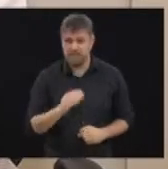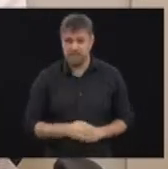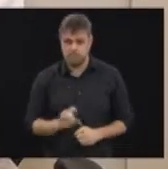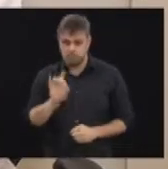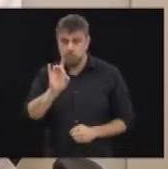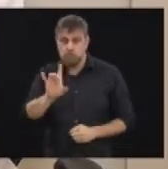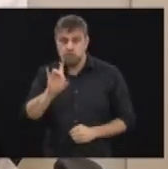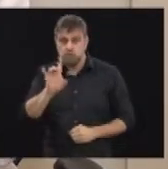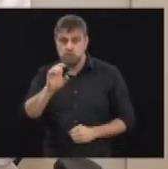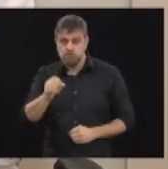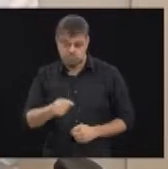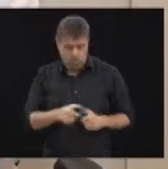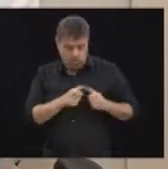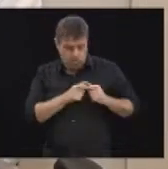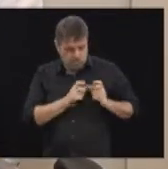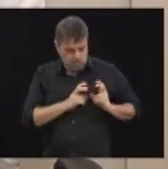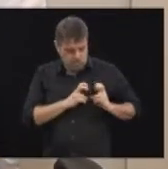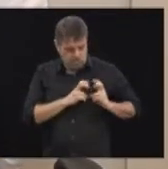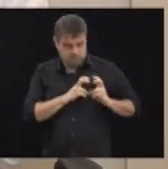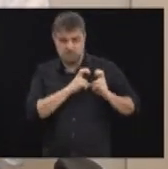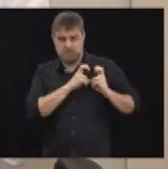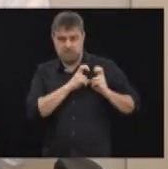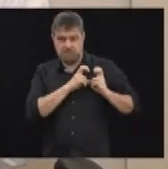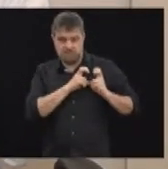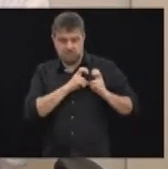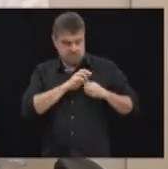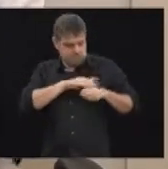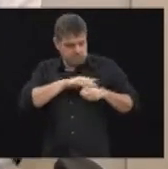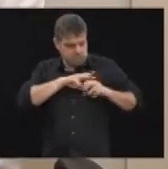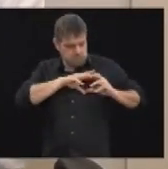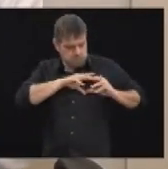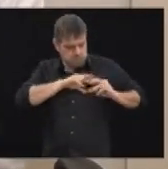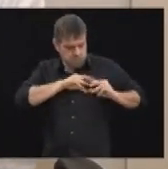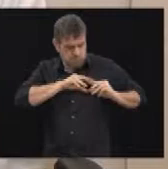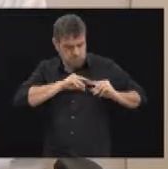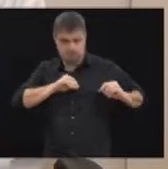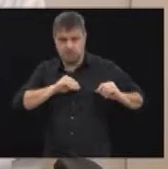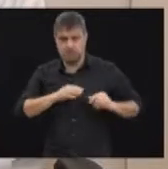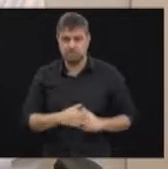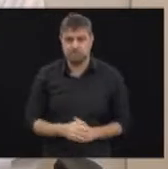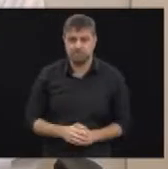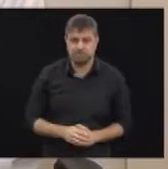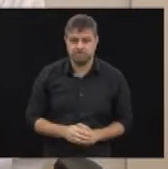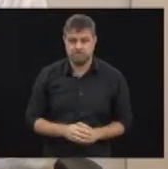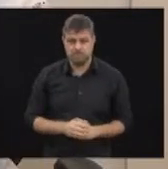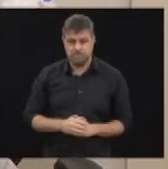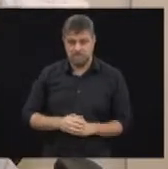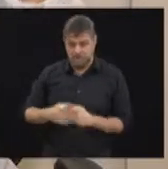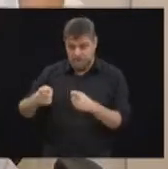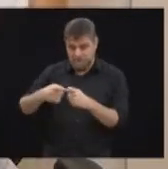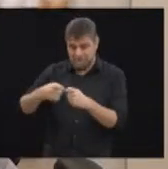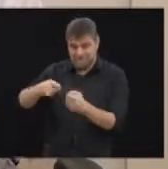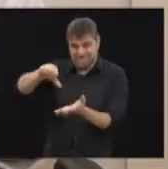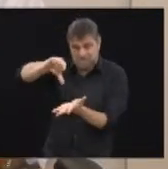se concentrar na metástase do câncer de tireoide. Então, em medicina nuclear,